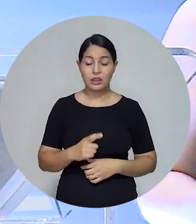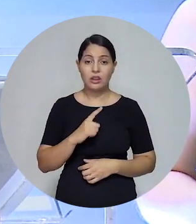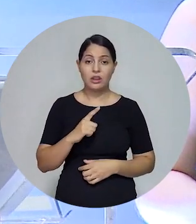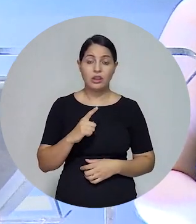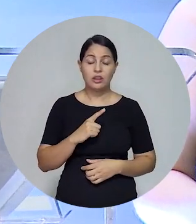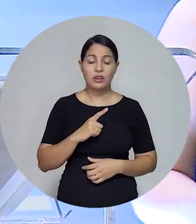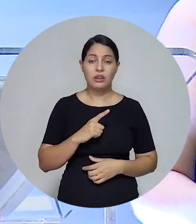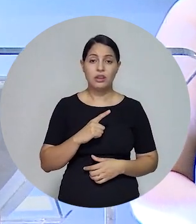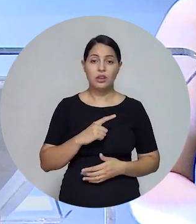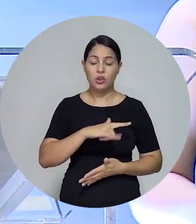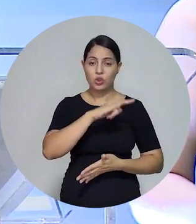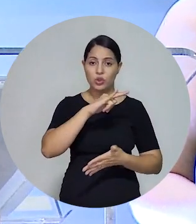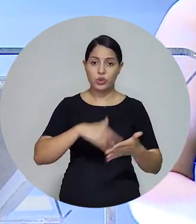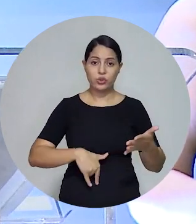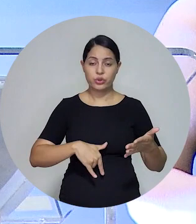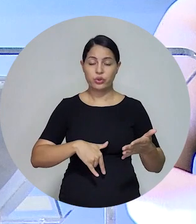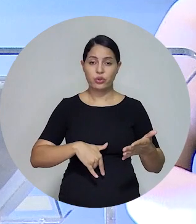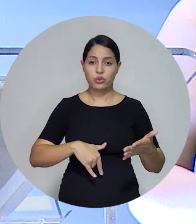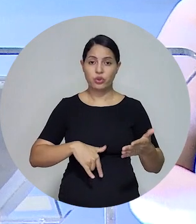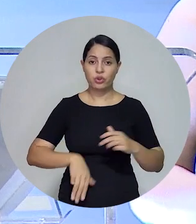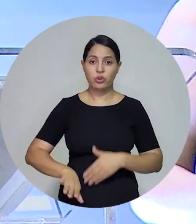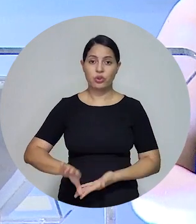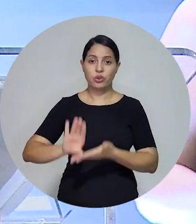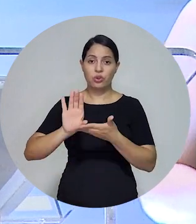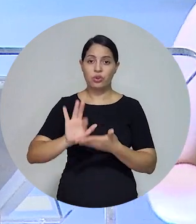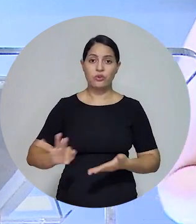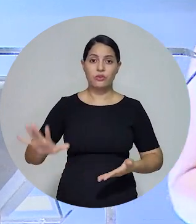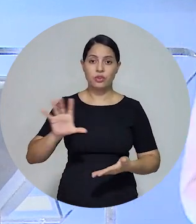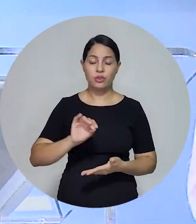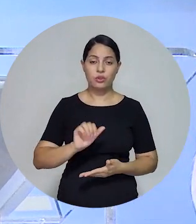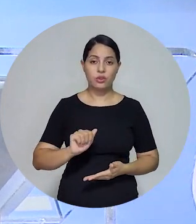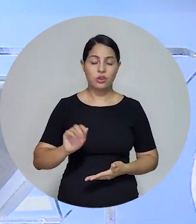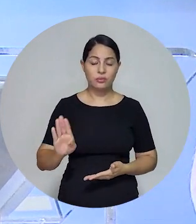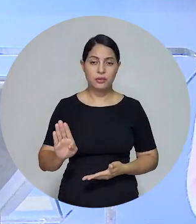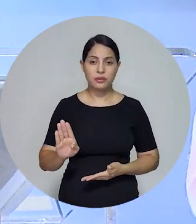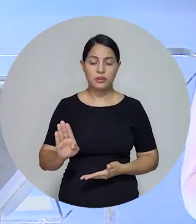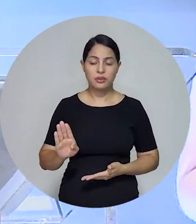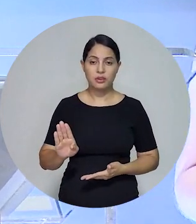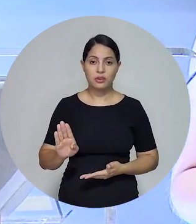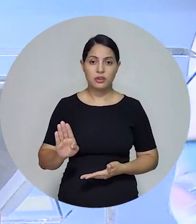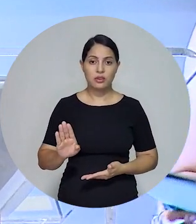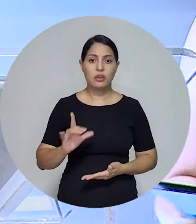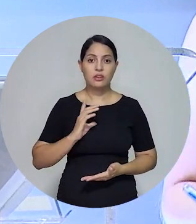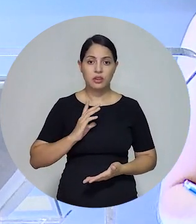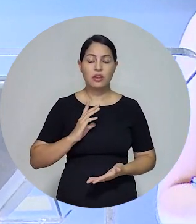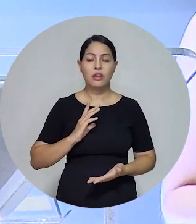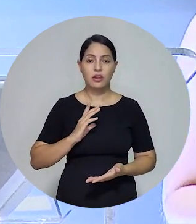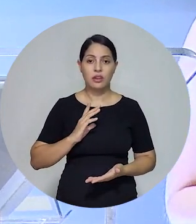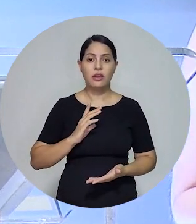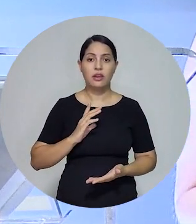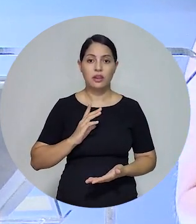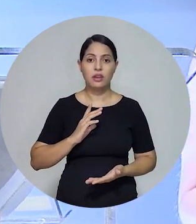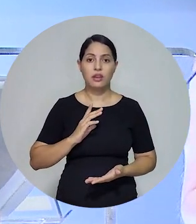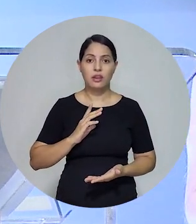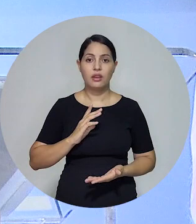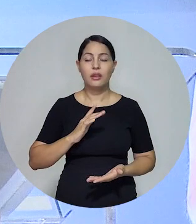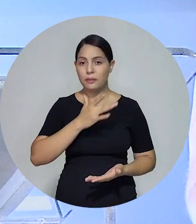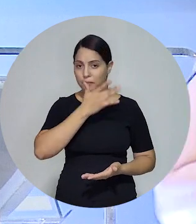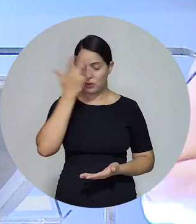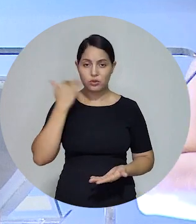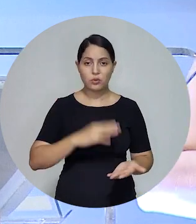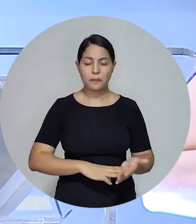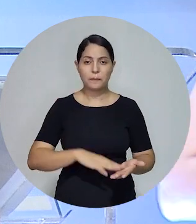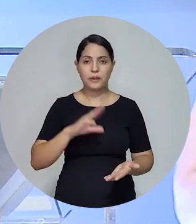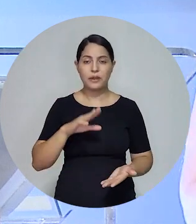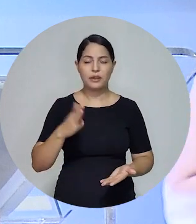forma: o meu primeiro cargo certificado pelo Conselho Federal da Ordem dos Advogados do Brasil, membro